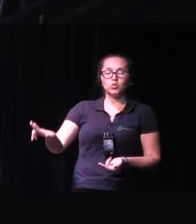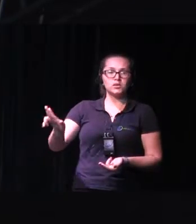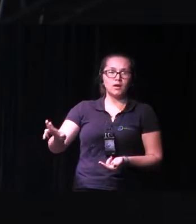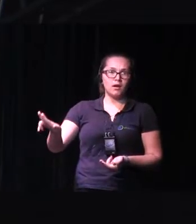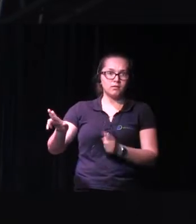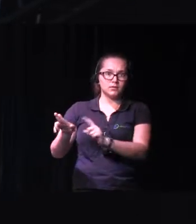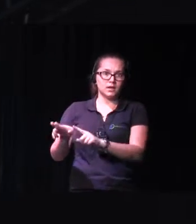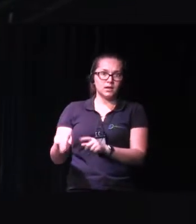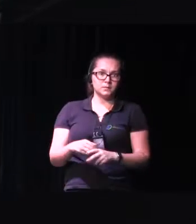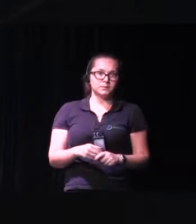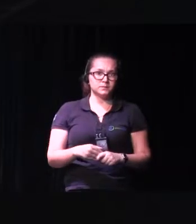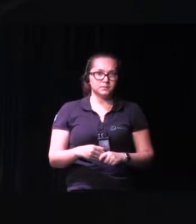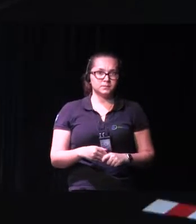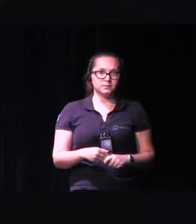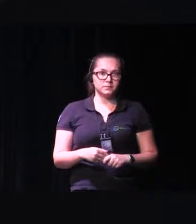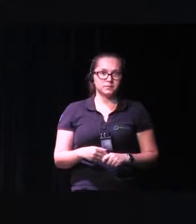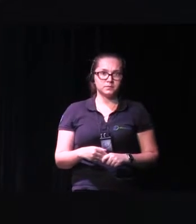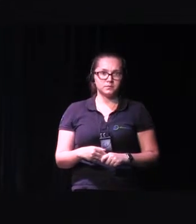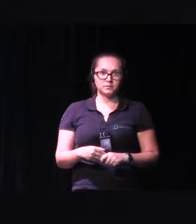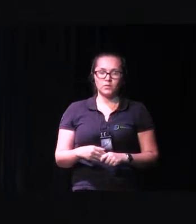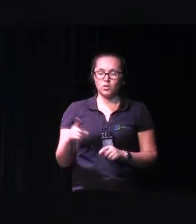sobrou um dinheirinho, é isso que ele vai usar em